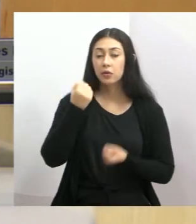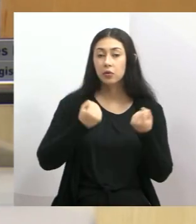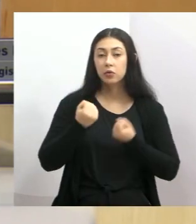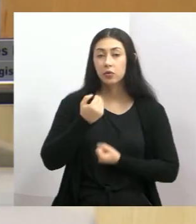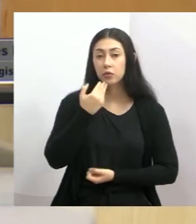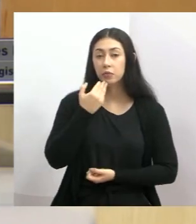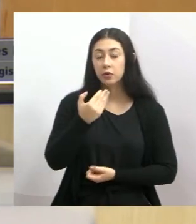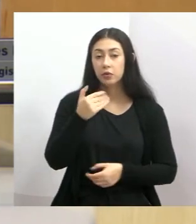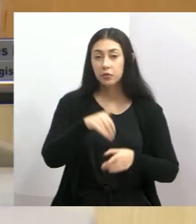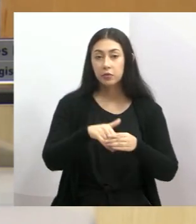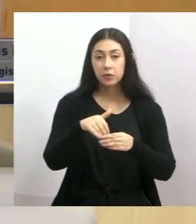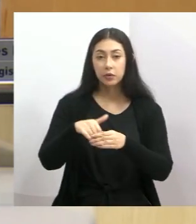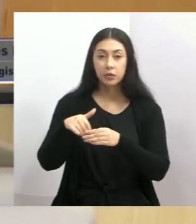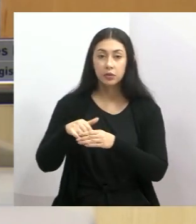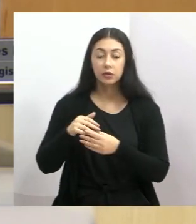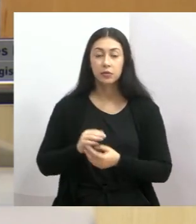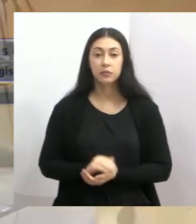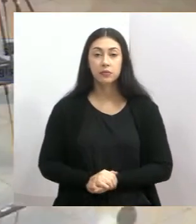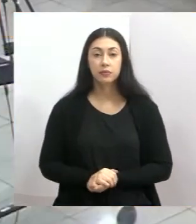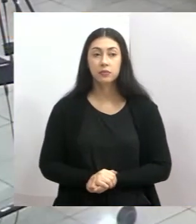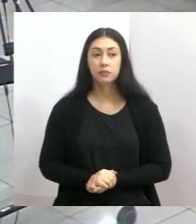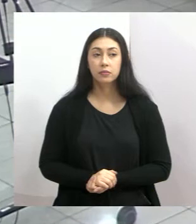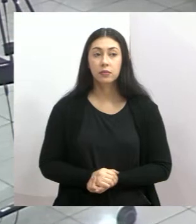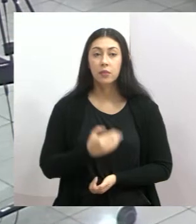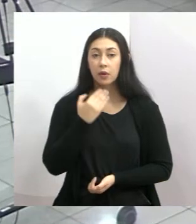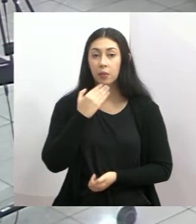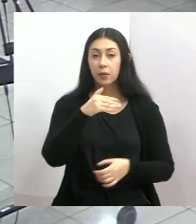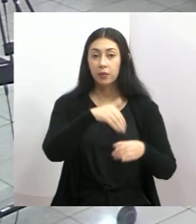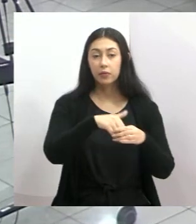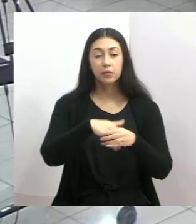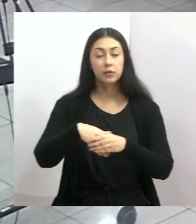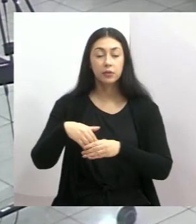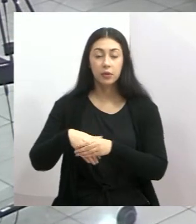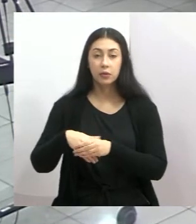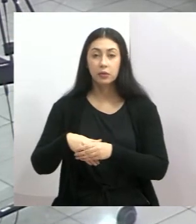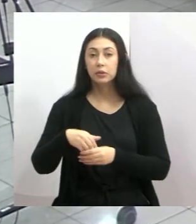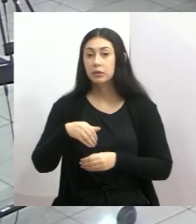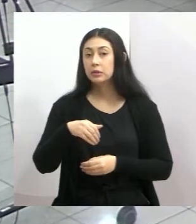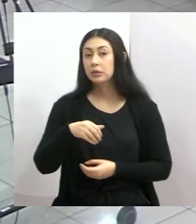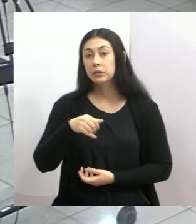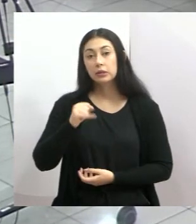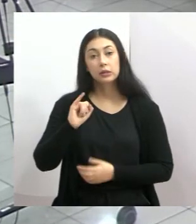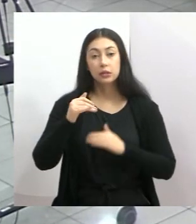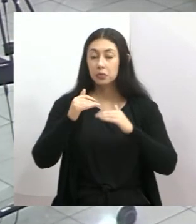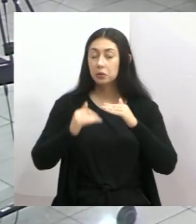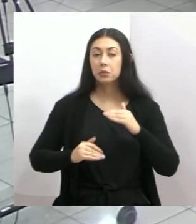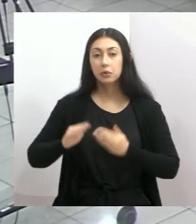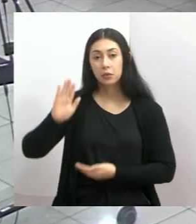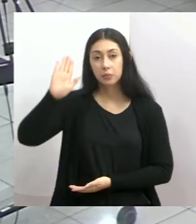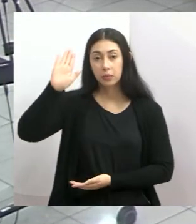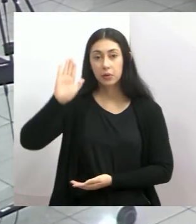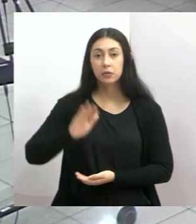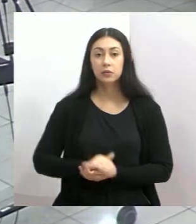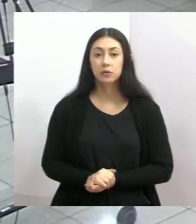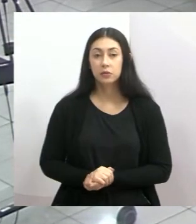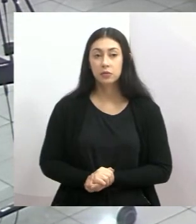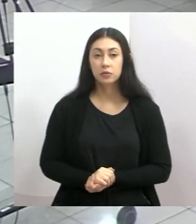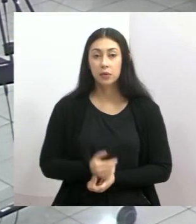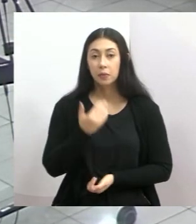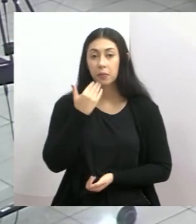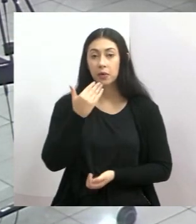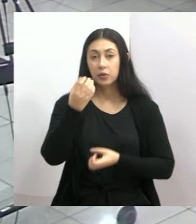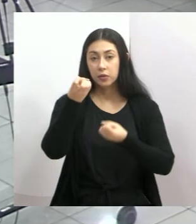presidente a pedir informação está em votação que foram encontrados por favor se manifesta levantando os braços